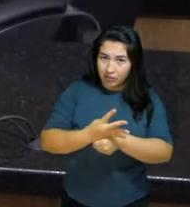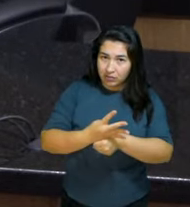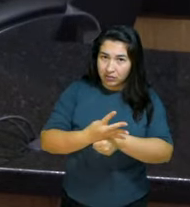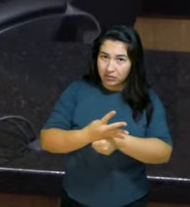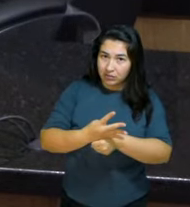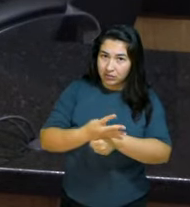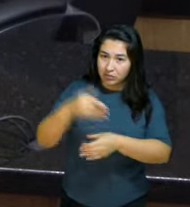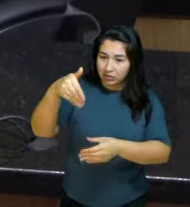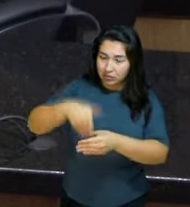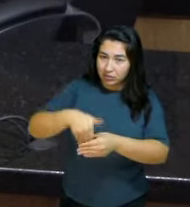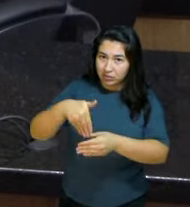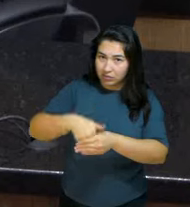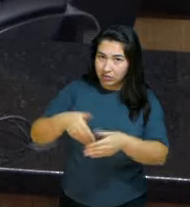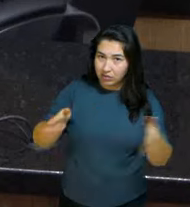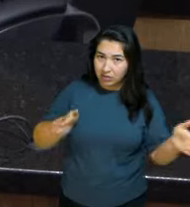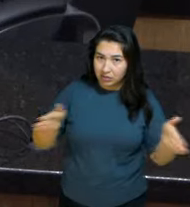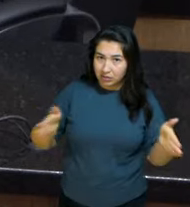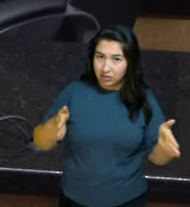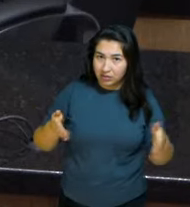com mais